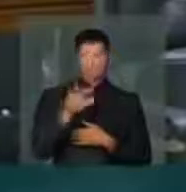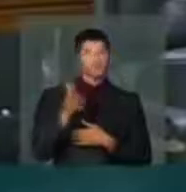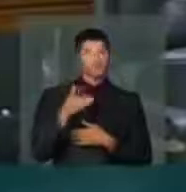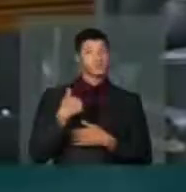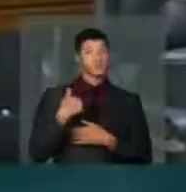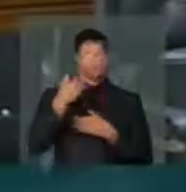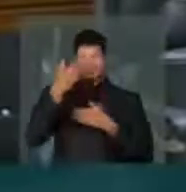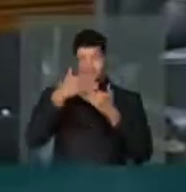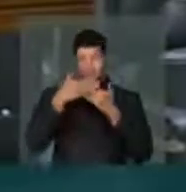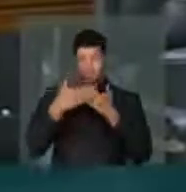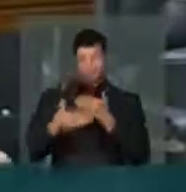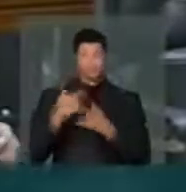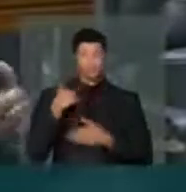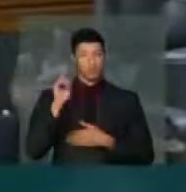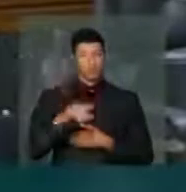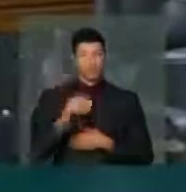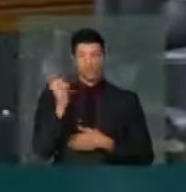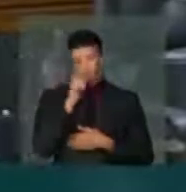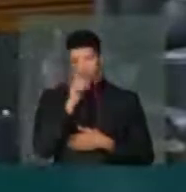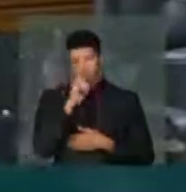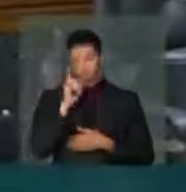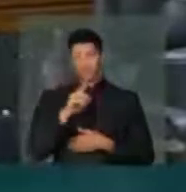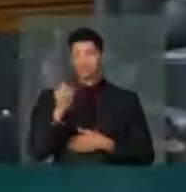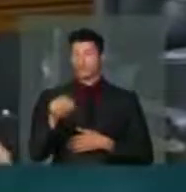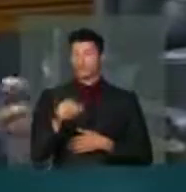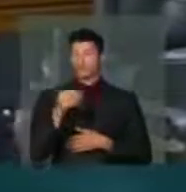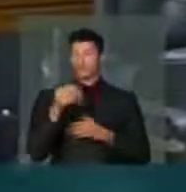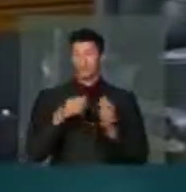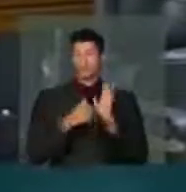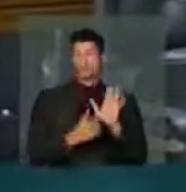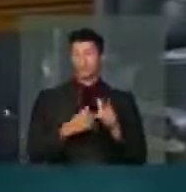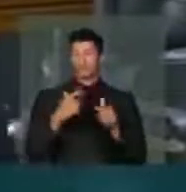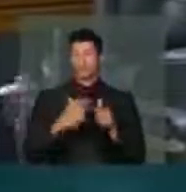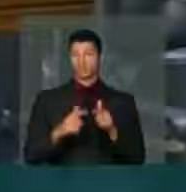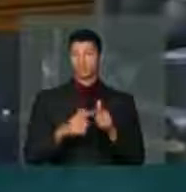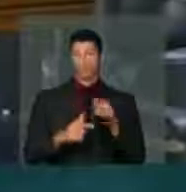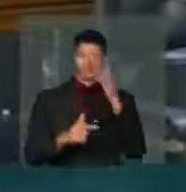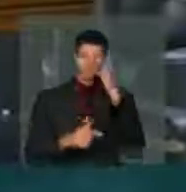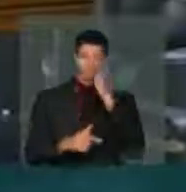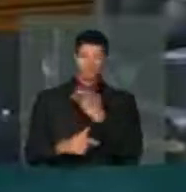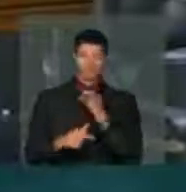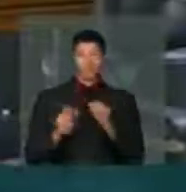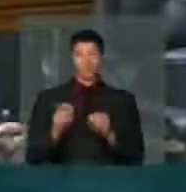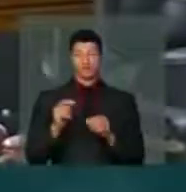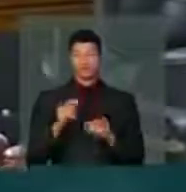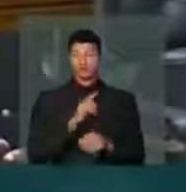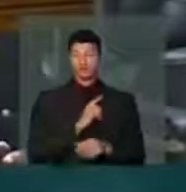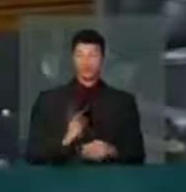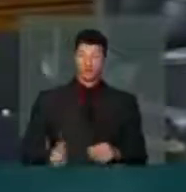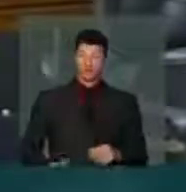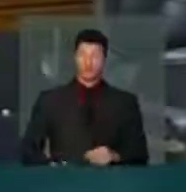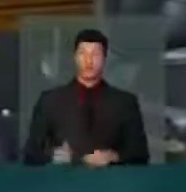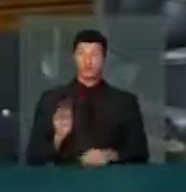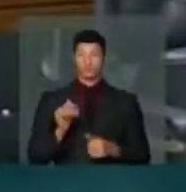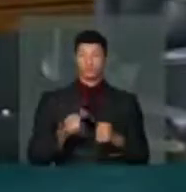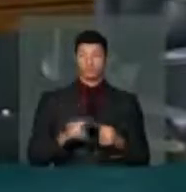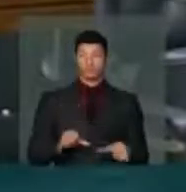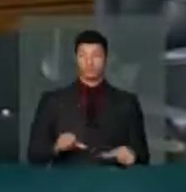Excelência expõe, não é ilação, Vossa Excelência expõe um problema gravíssimo que esse governo